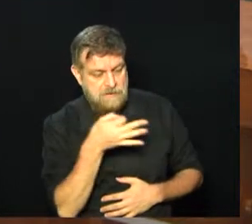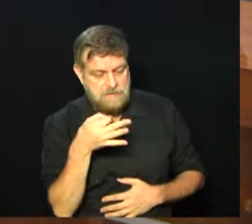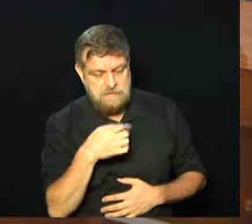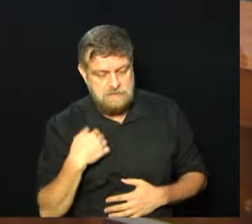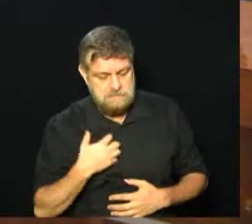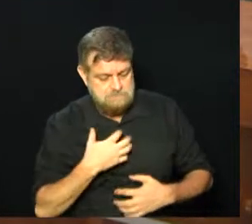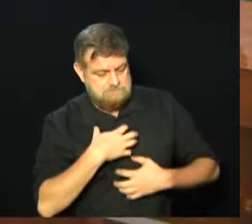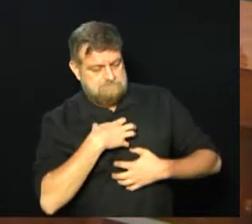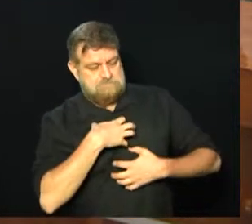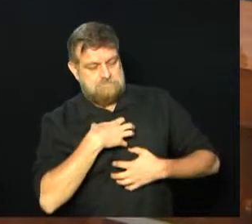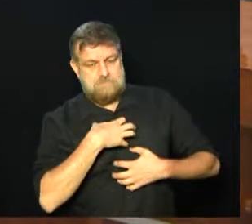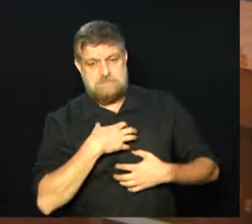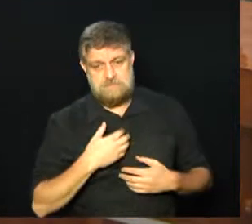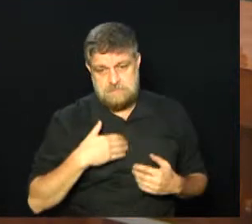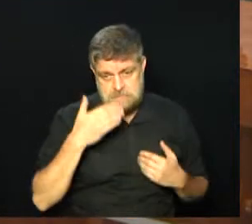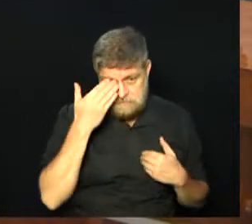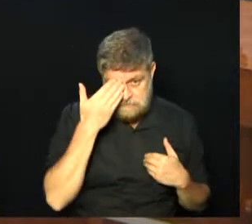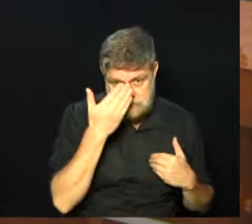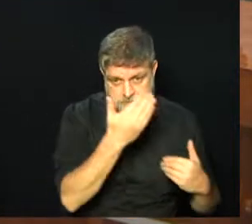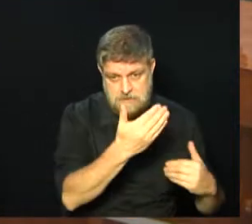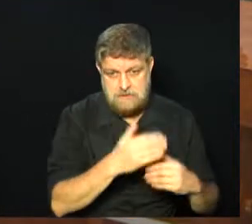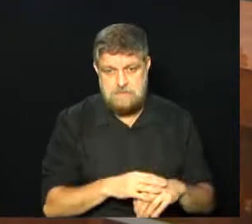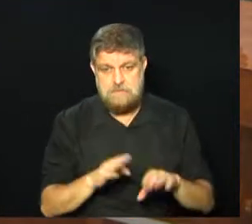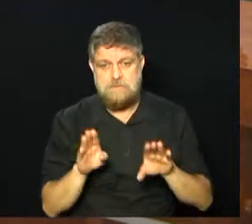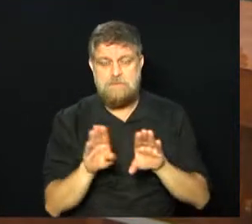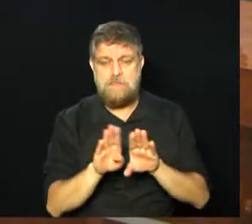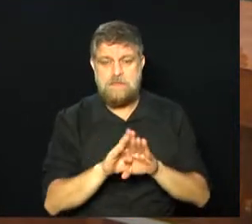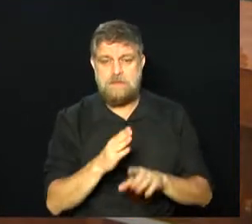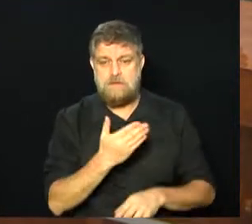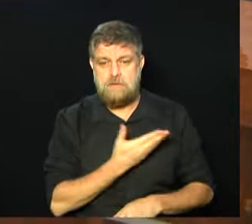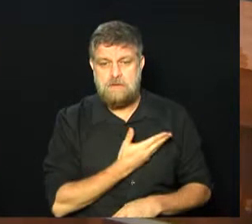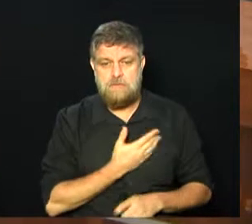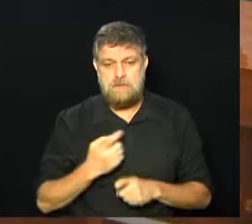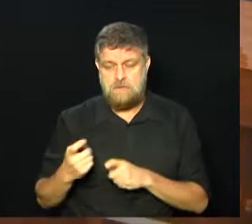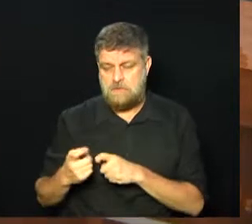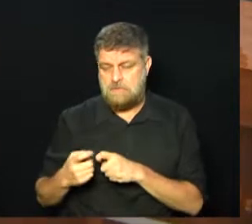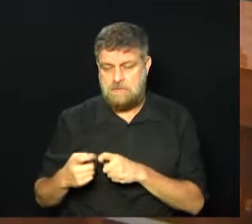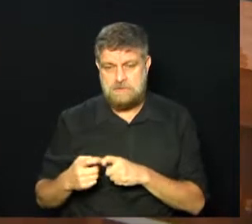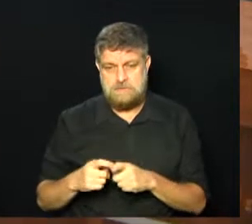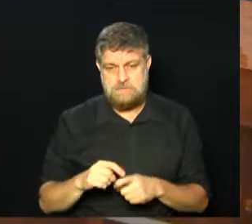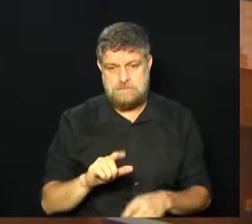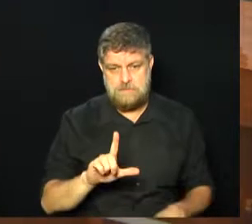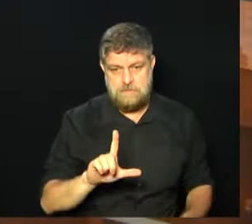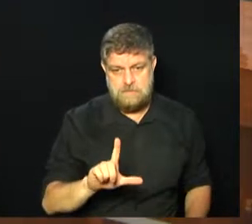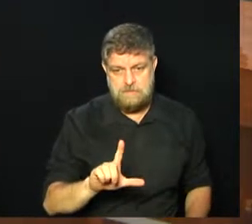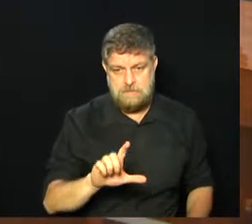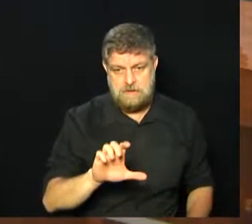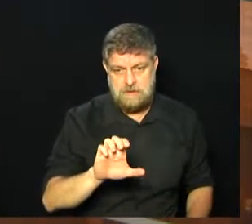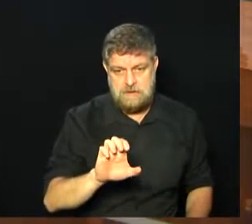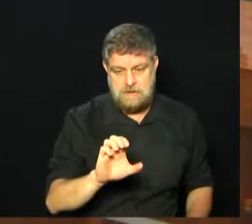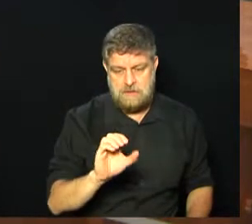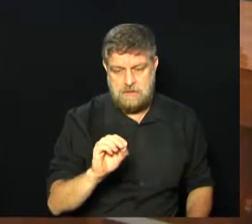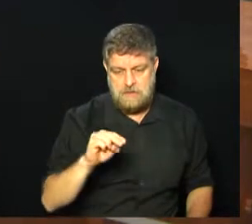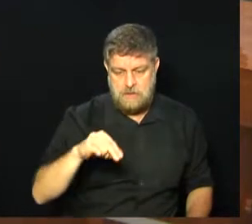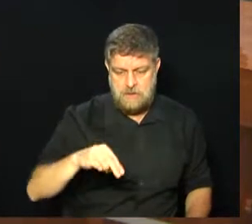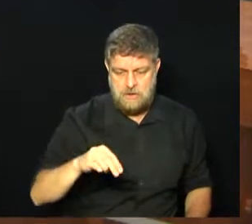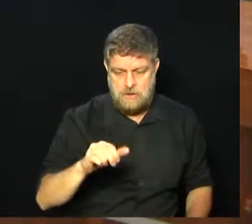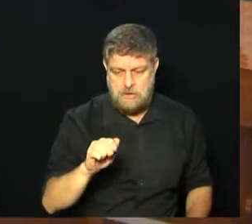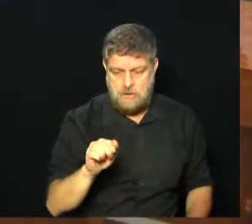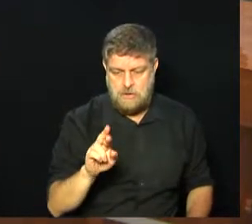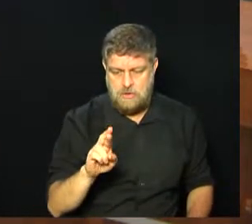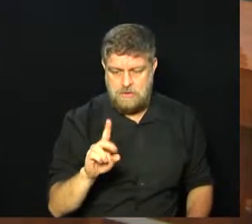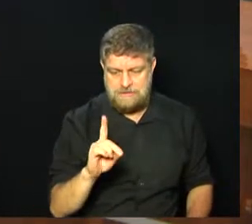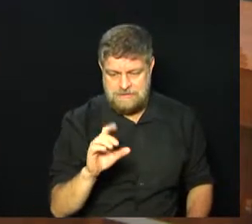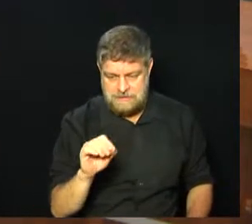Walter. Muito obrigado. O companheiro, o colega médico também, o Leonardo Silva, também médico